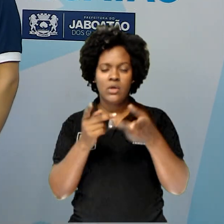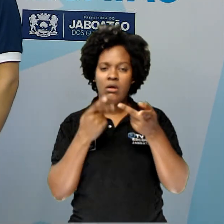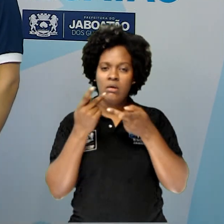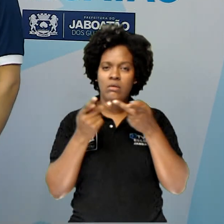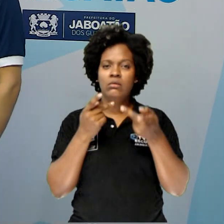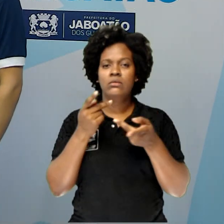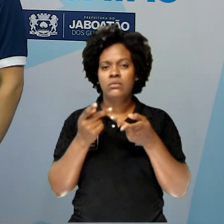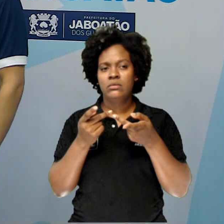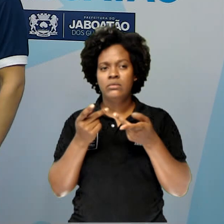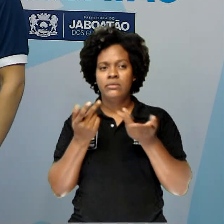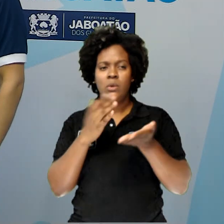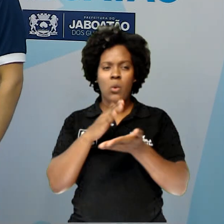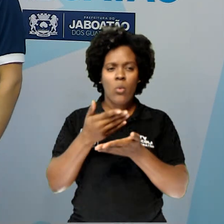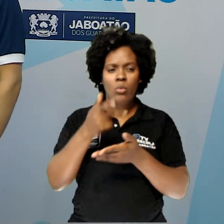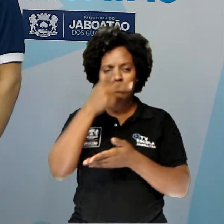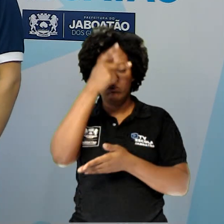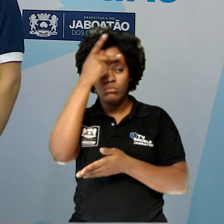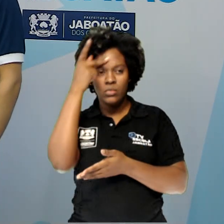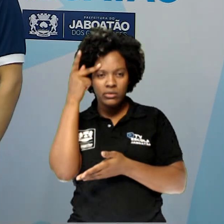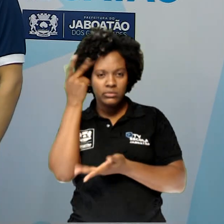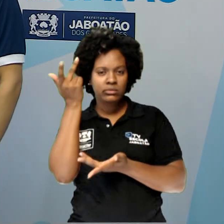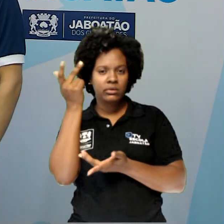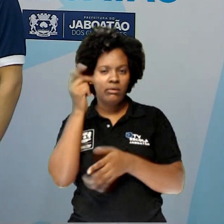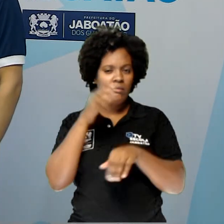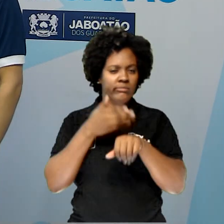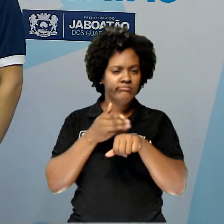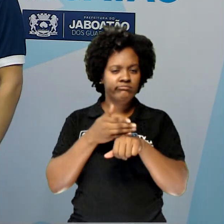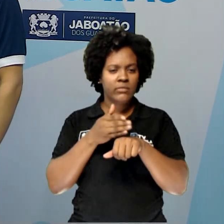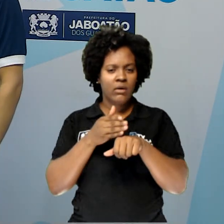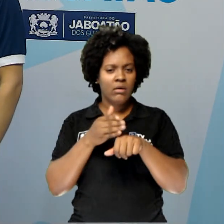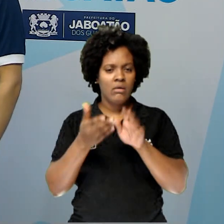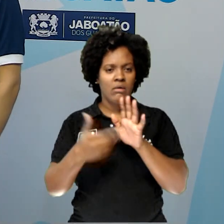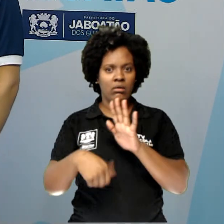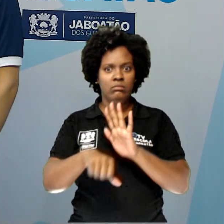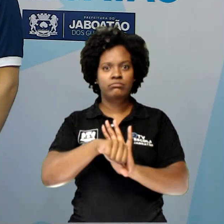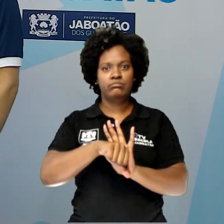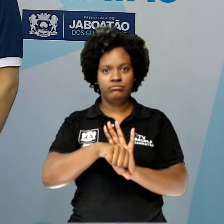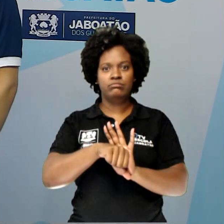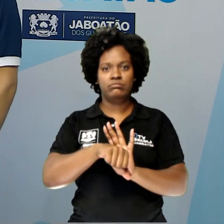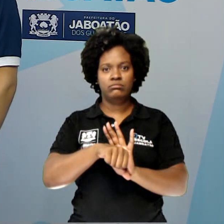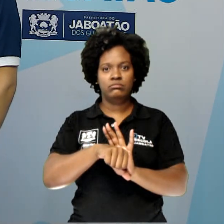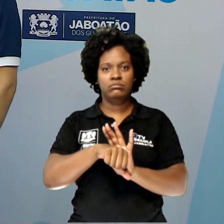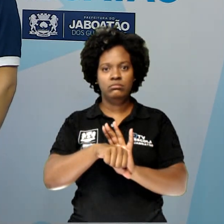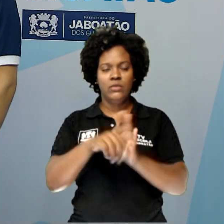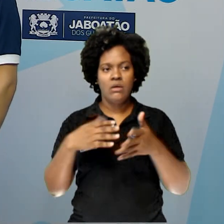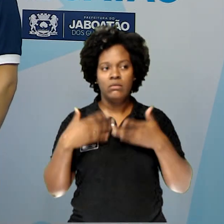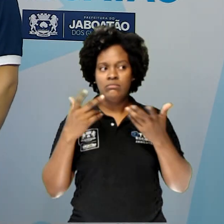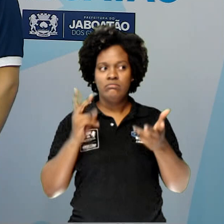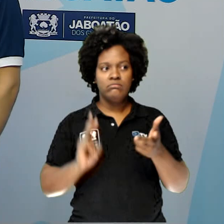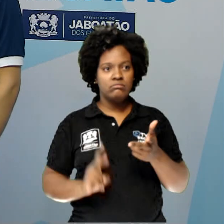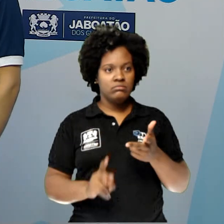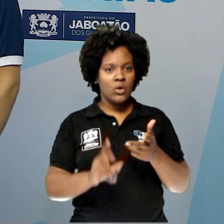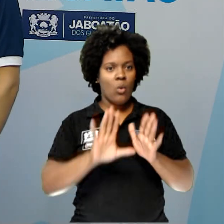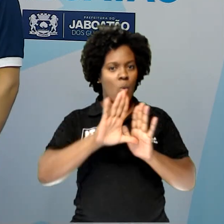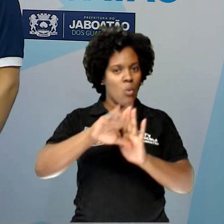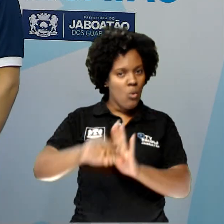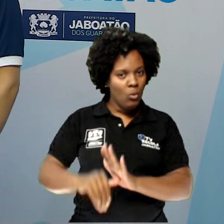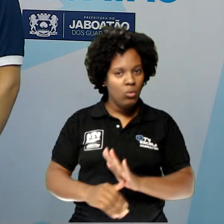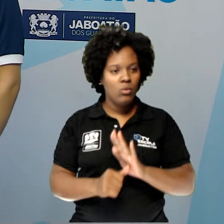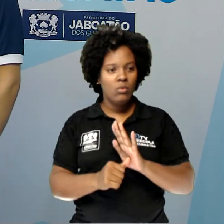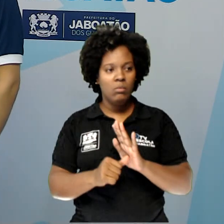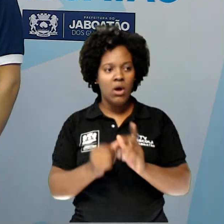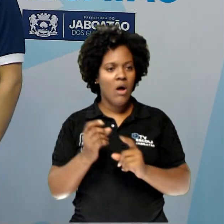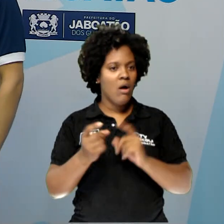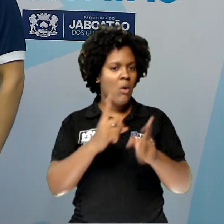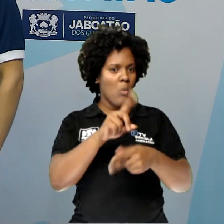que algumas pessoas estavam praticando crimes e de repente eu continuo, roubaram tal coisa.